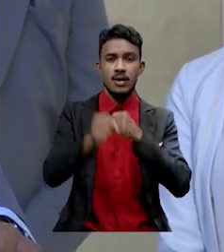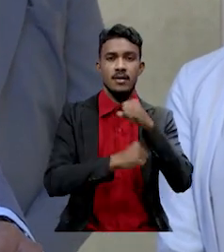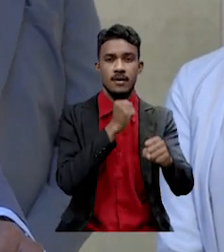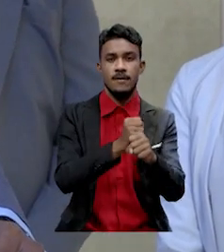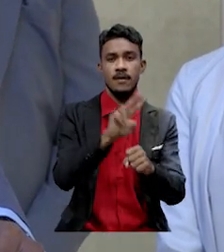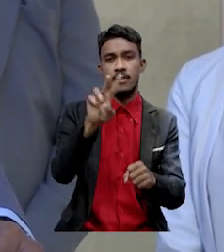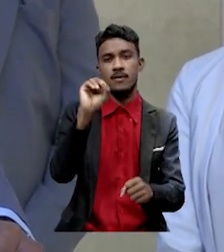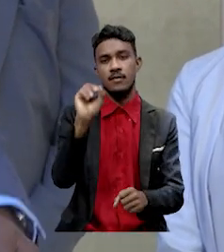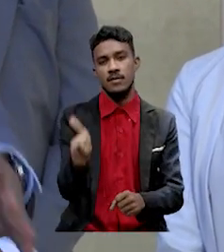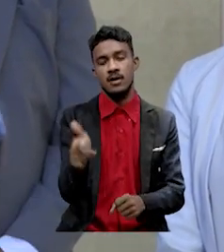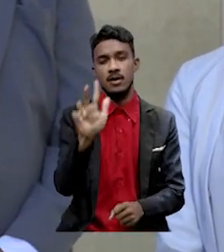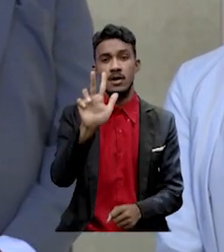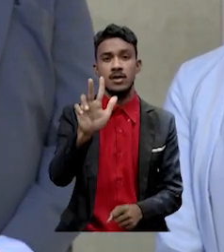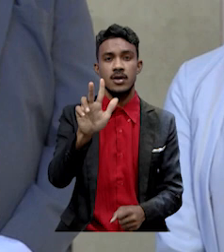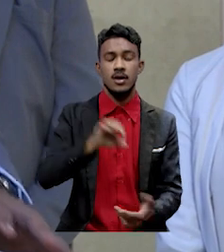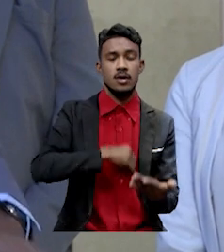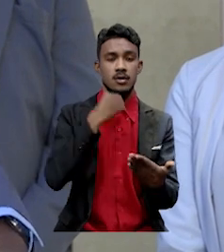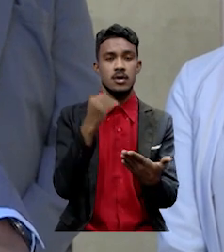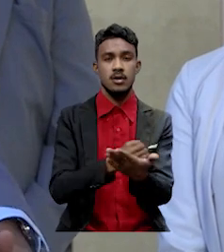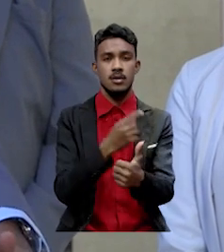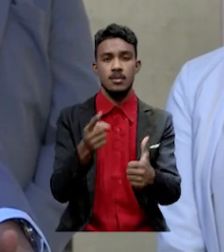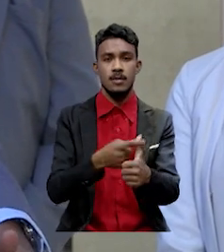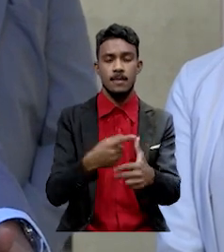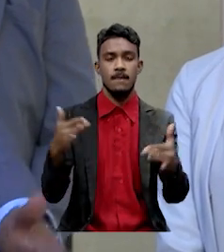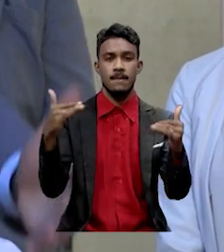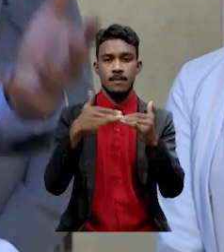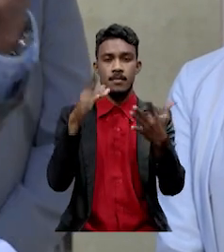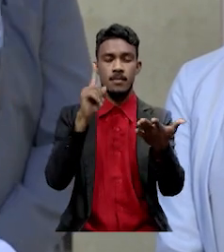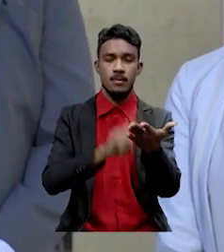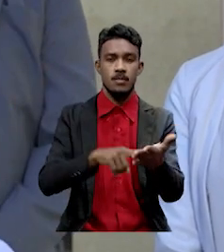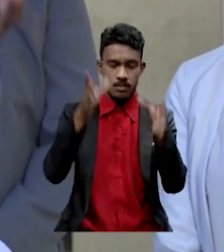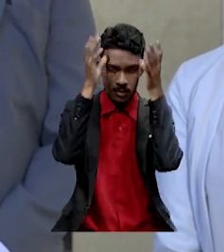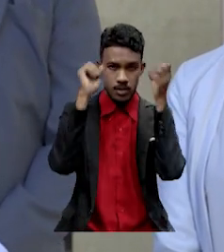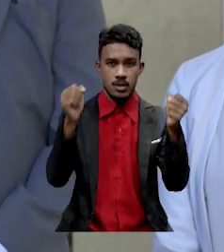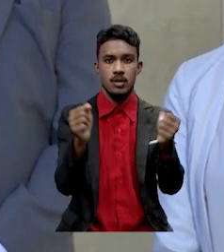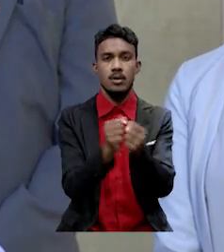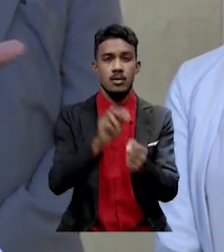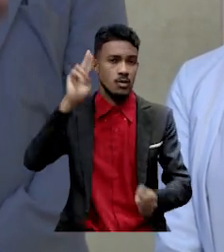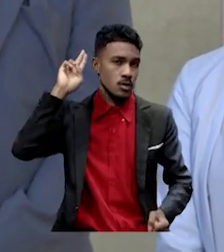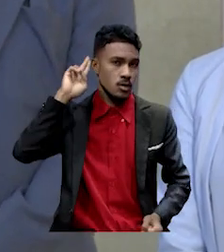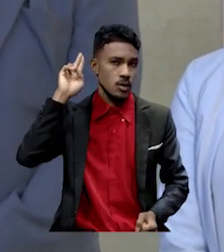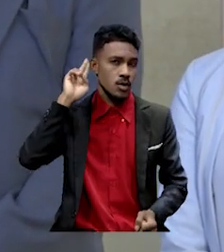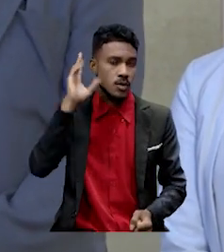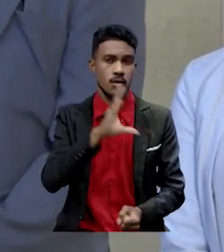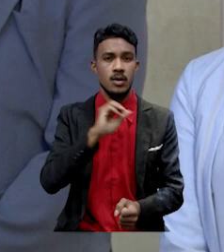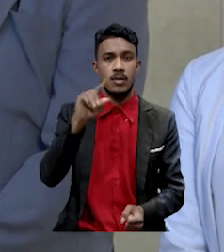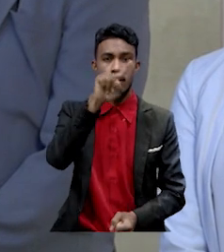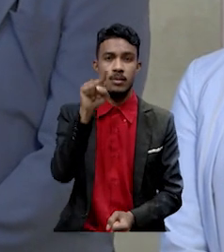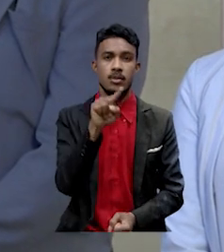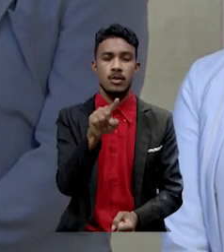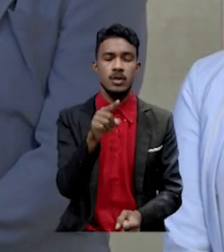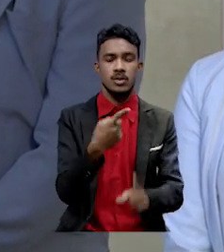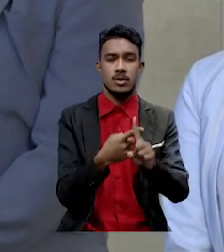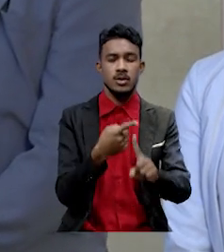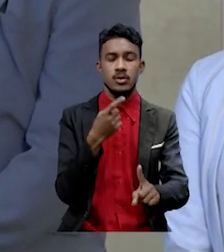To objetivo principal maka tu ia discussão ida neho itinia presidente da república, no mos rona input sira, preocupação sira husi senhor presidente